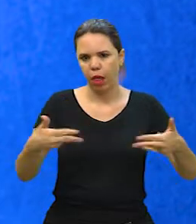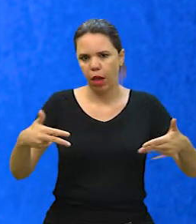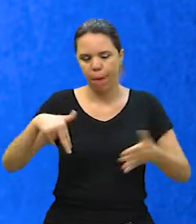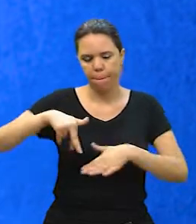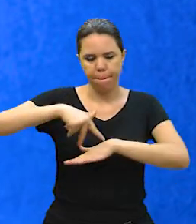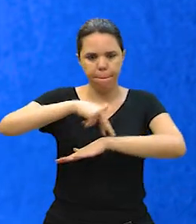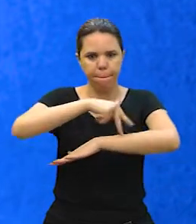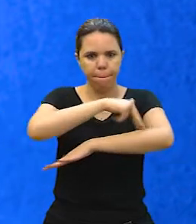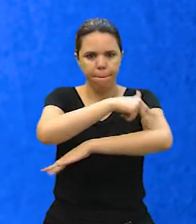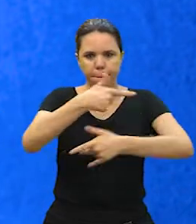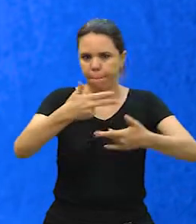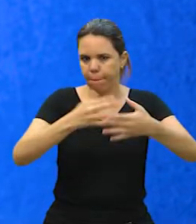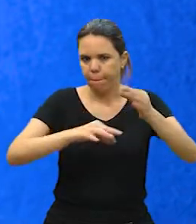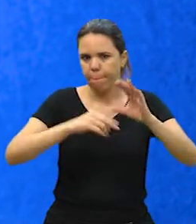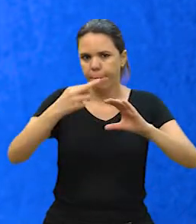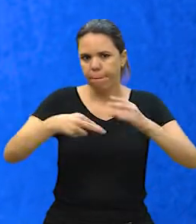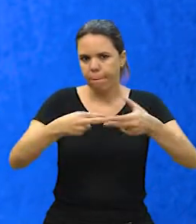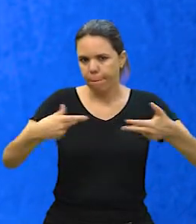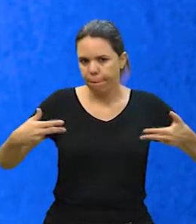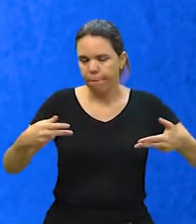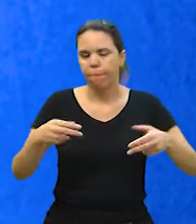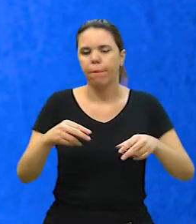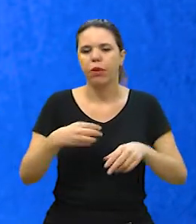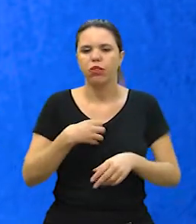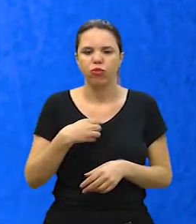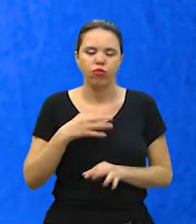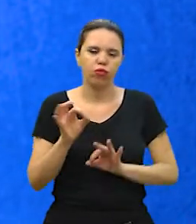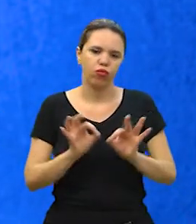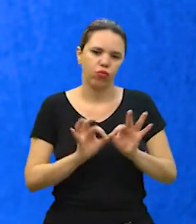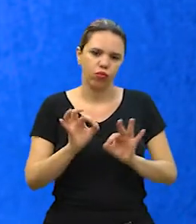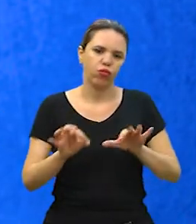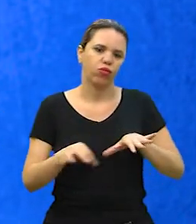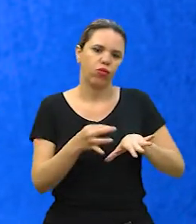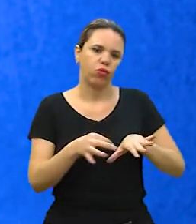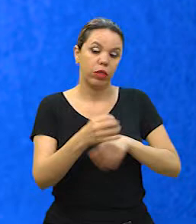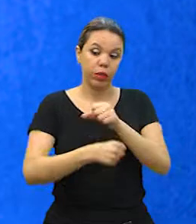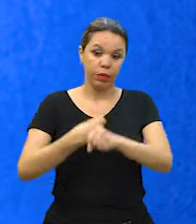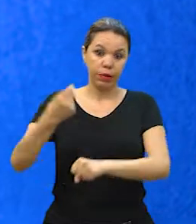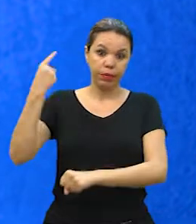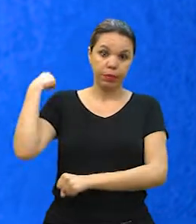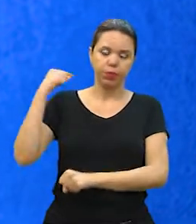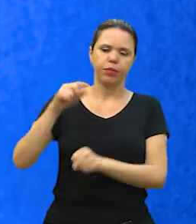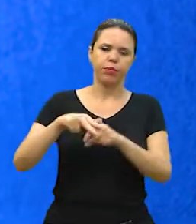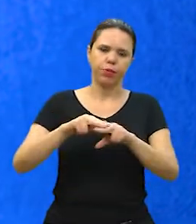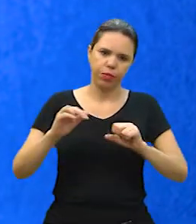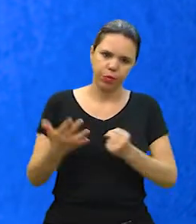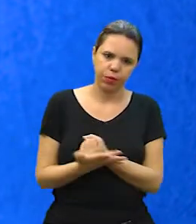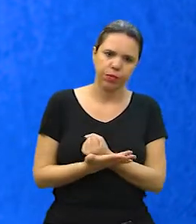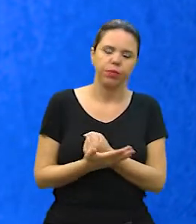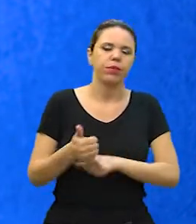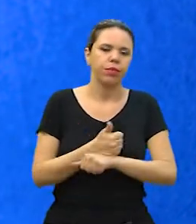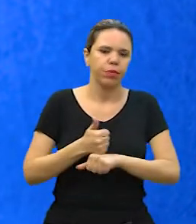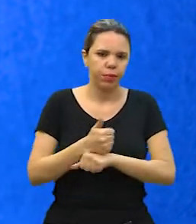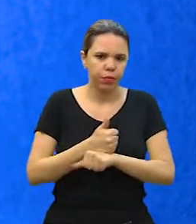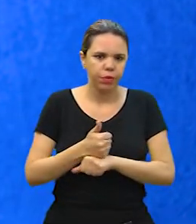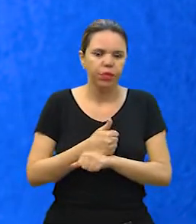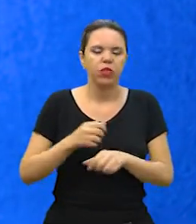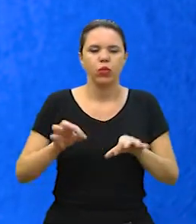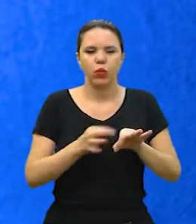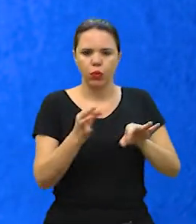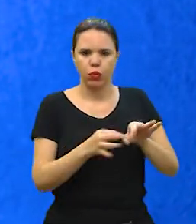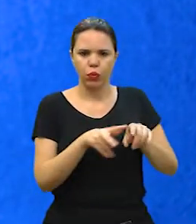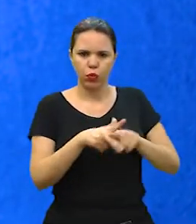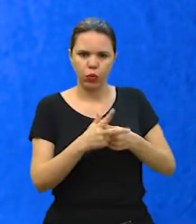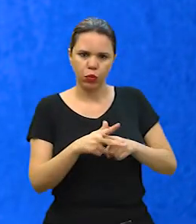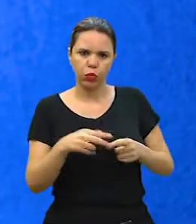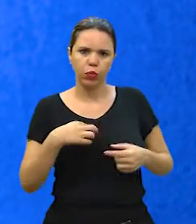de moda, tecelagens, entre outros tipos de confecção. No ano passado, com a pandemia, o segmento de conserto de